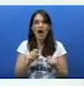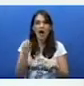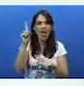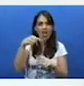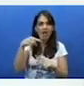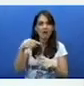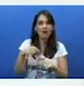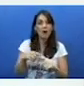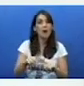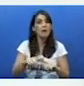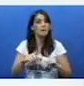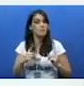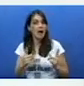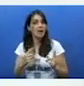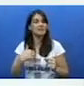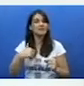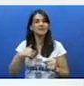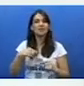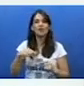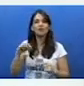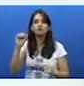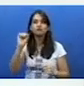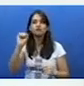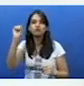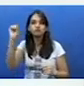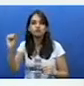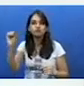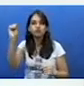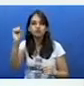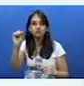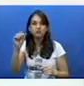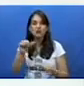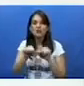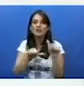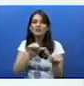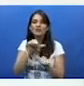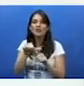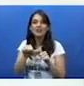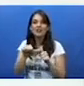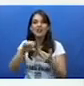colocar o acento circunflexo, vai virar